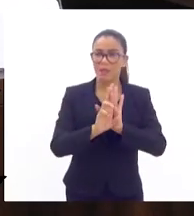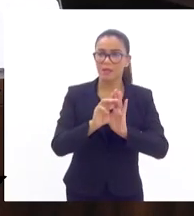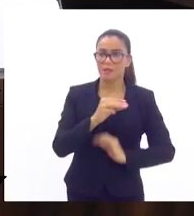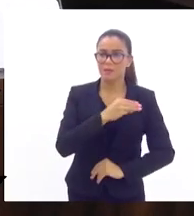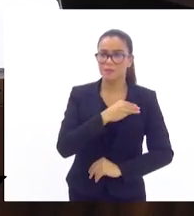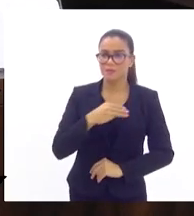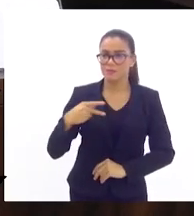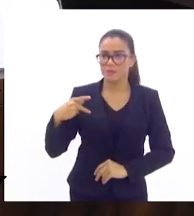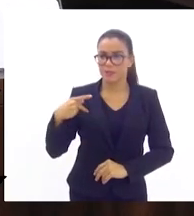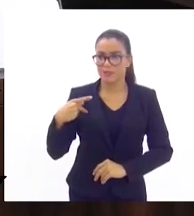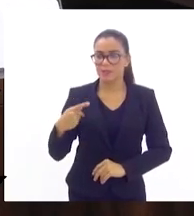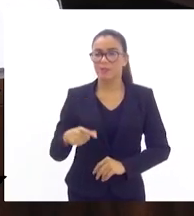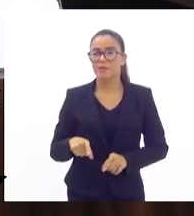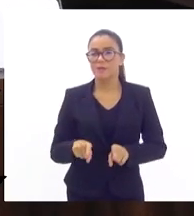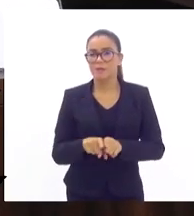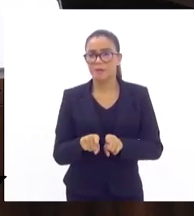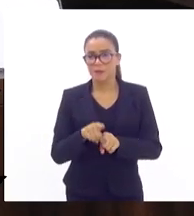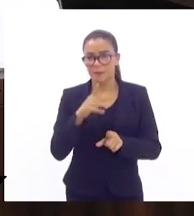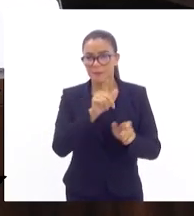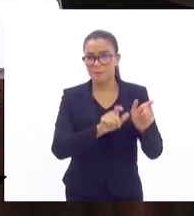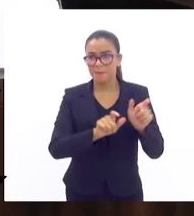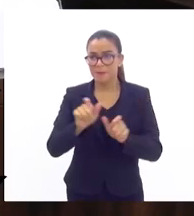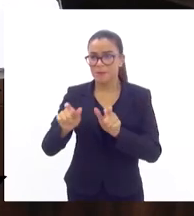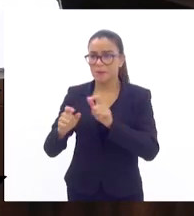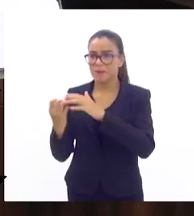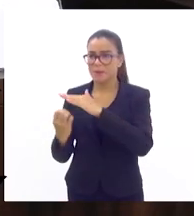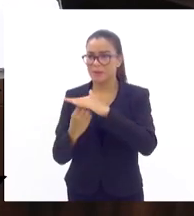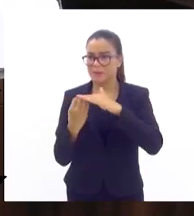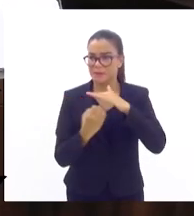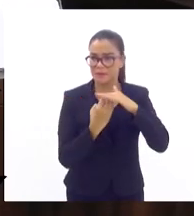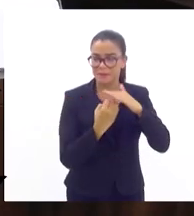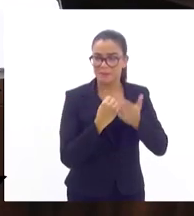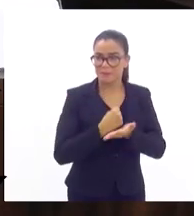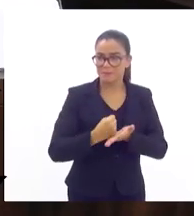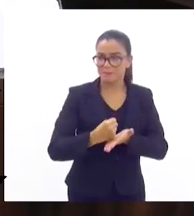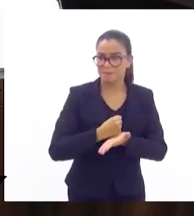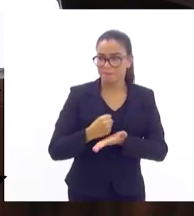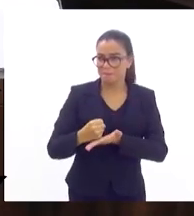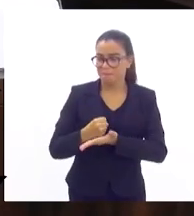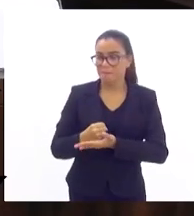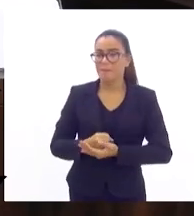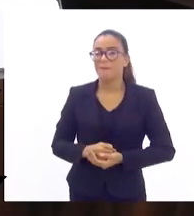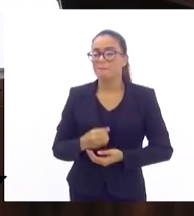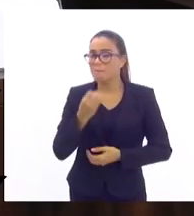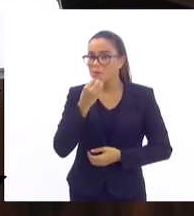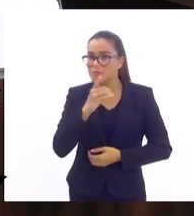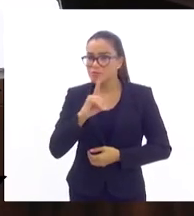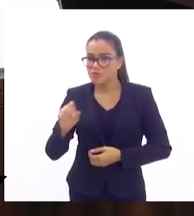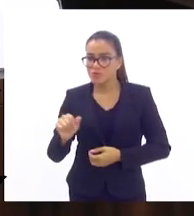Público, aqui o pessoal das concessionárias, todos os presentes, bom dia.